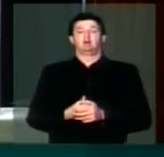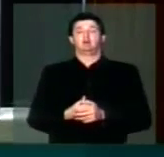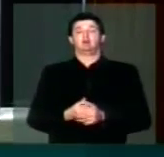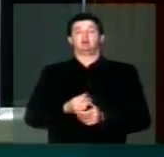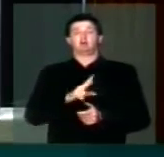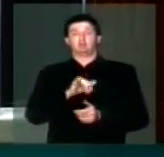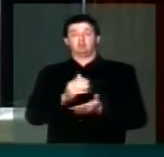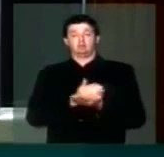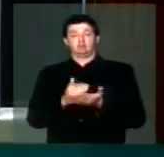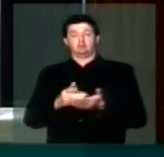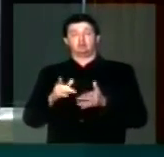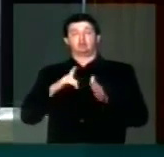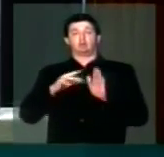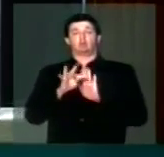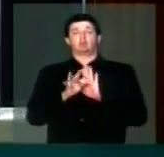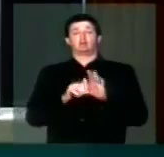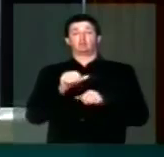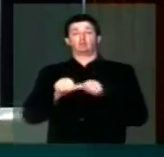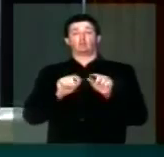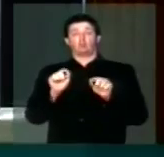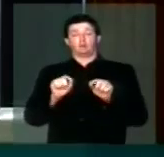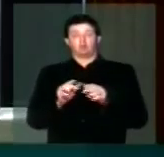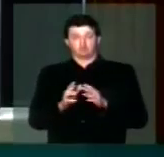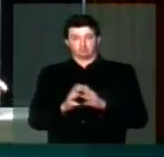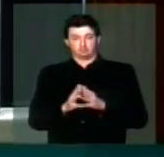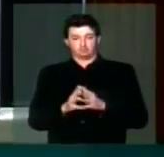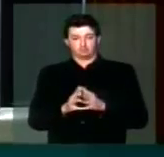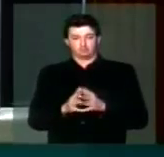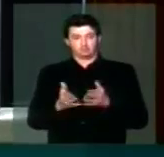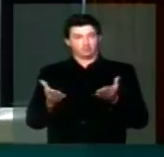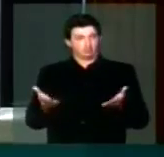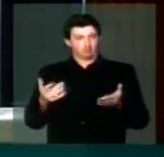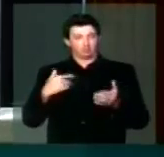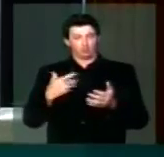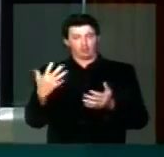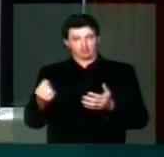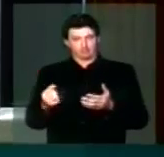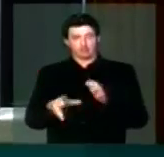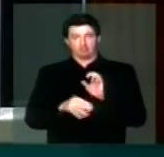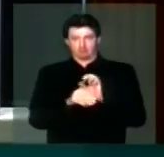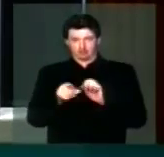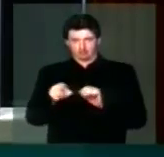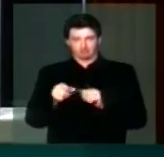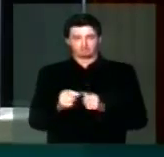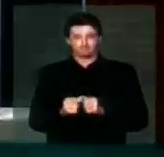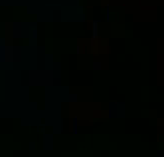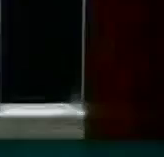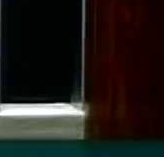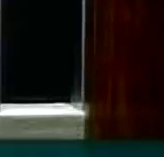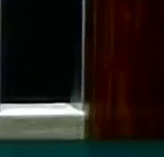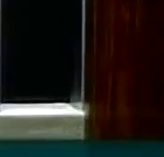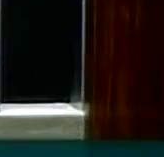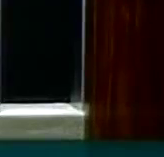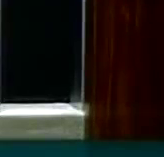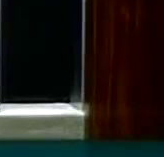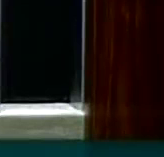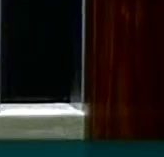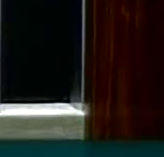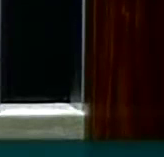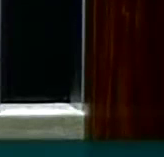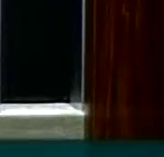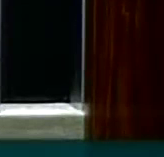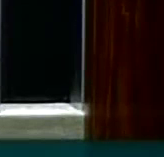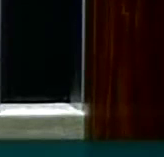passam a vigorar com as seguintes alterações, e aqui nós estamos acatando uma das emendas. Artigo 7º,